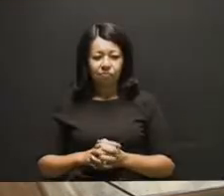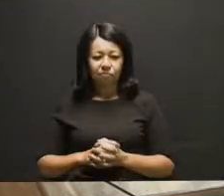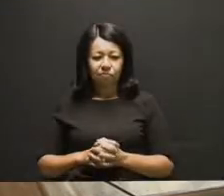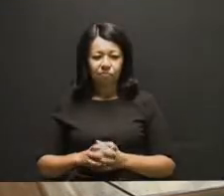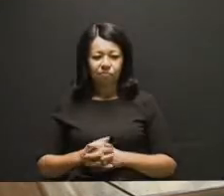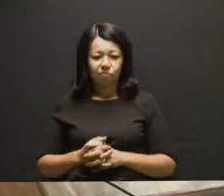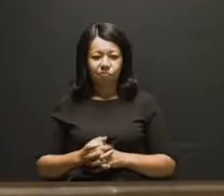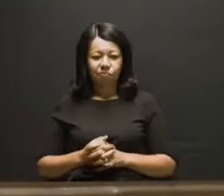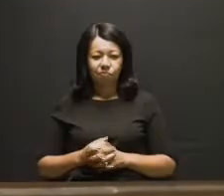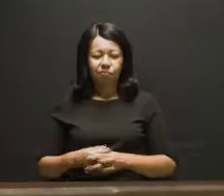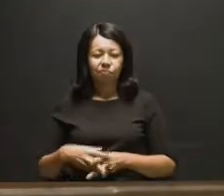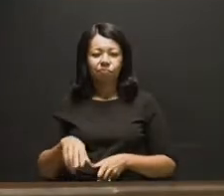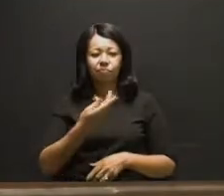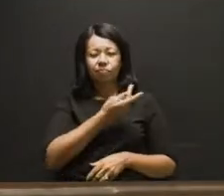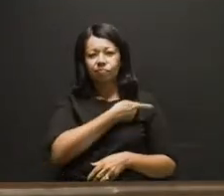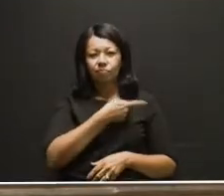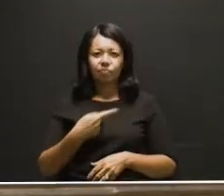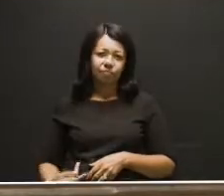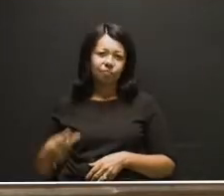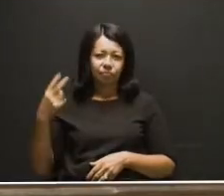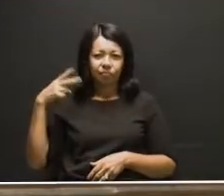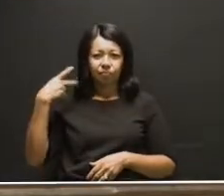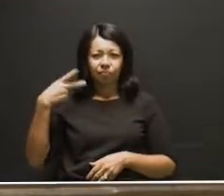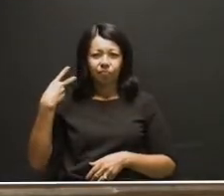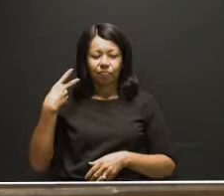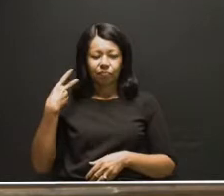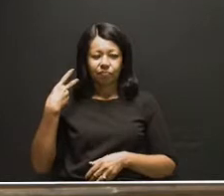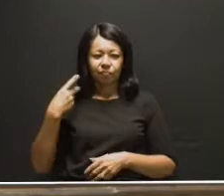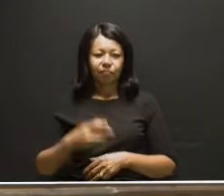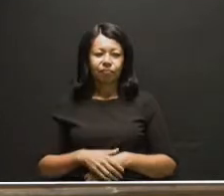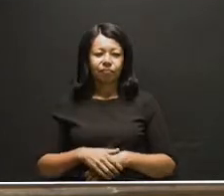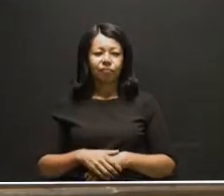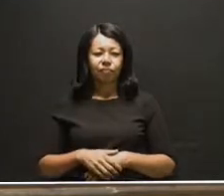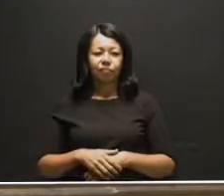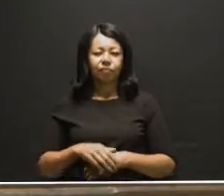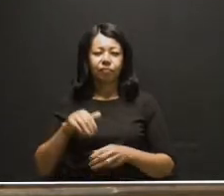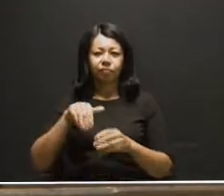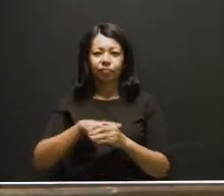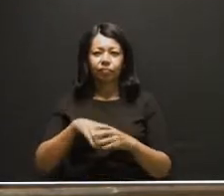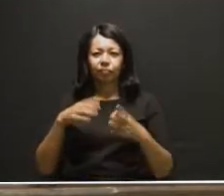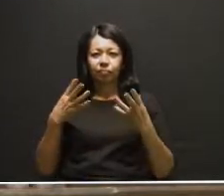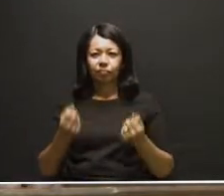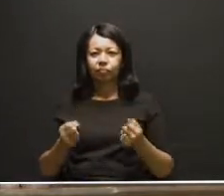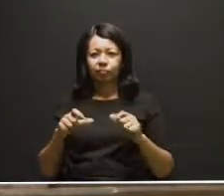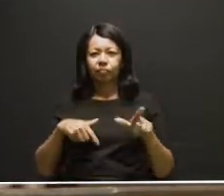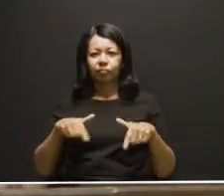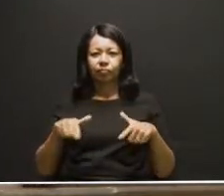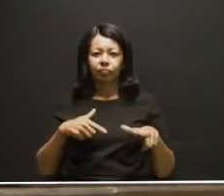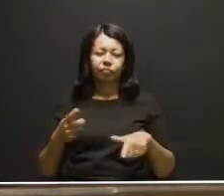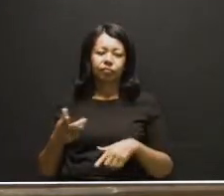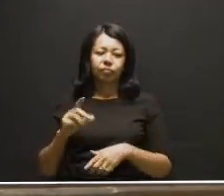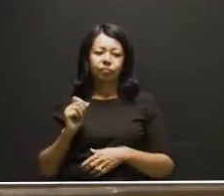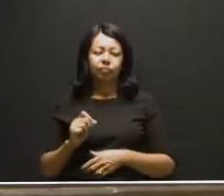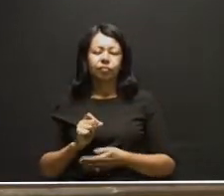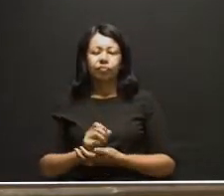seu presidente e nobres pares eu voto é favorável à propositura